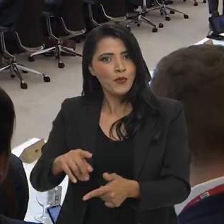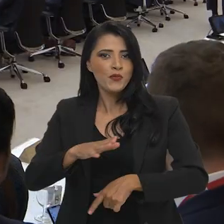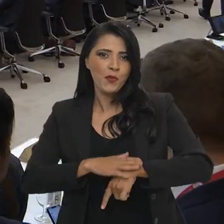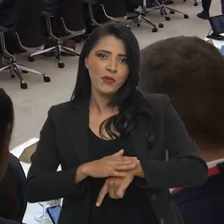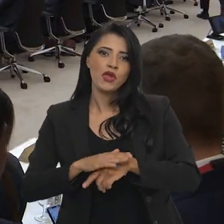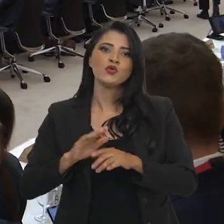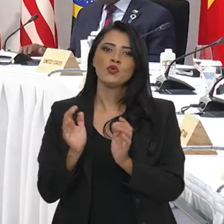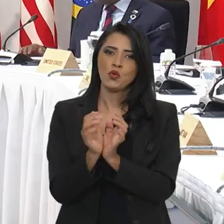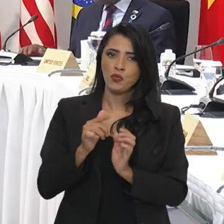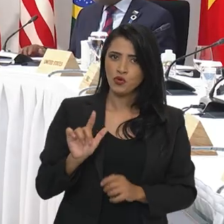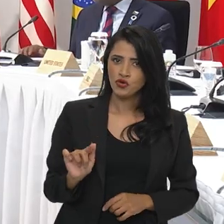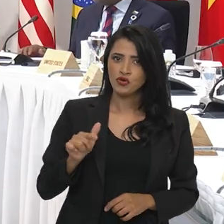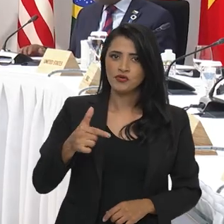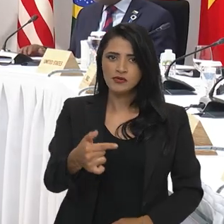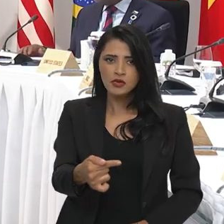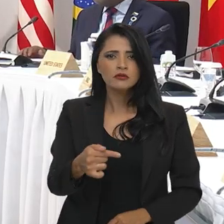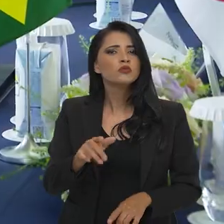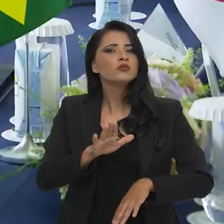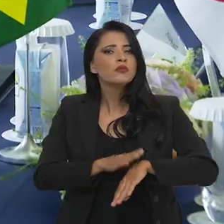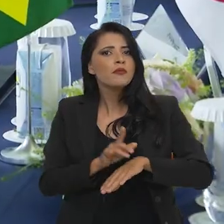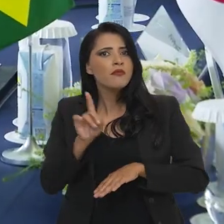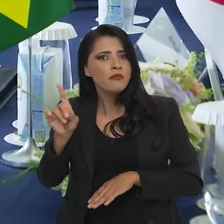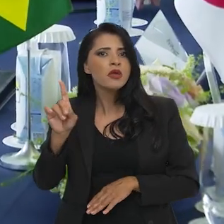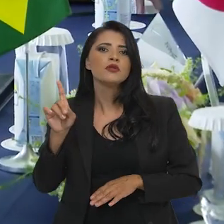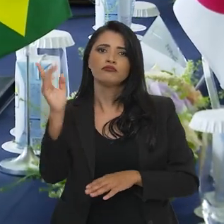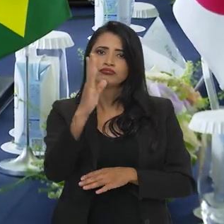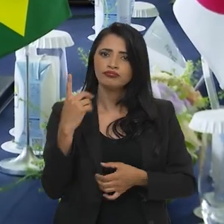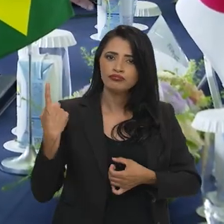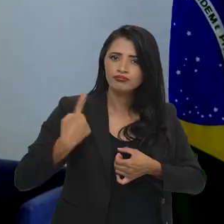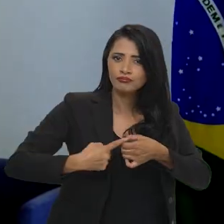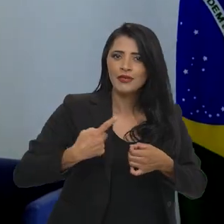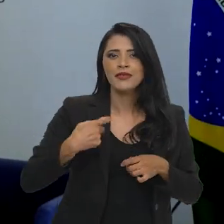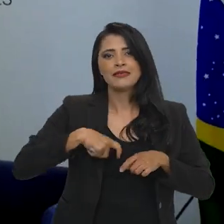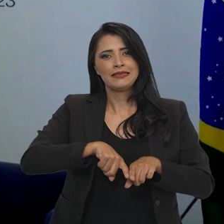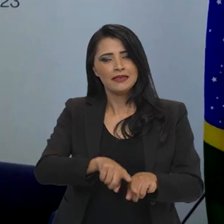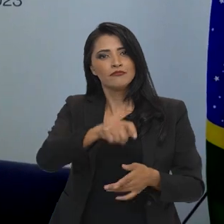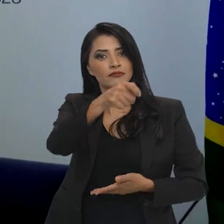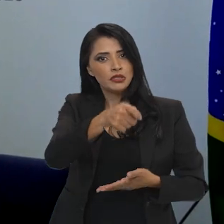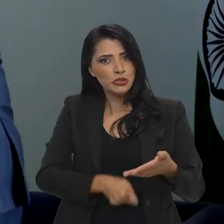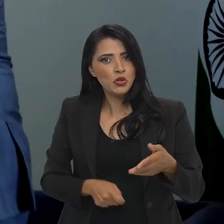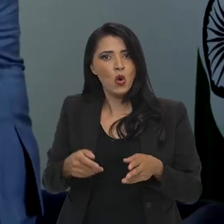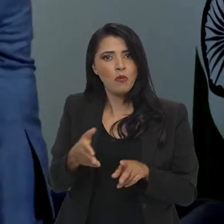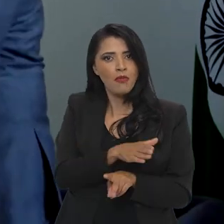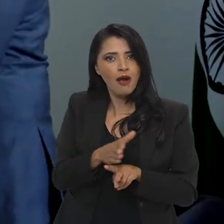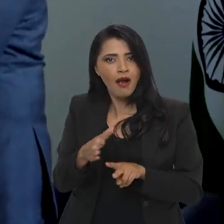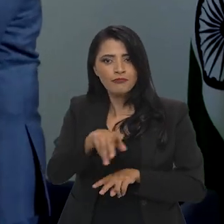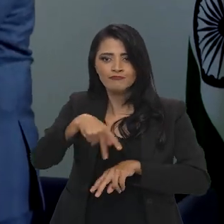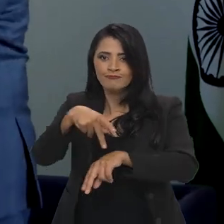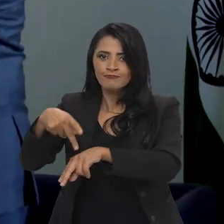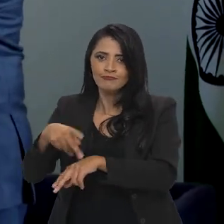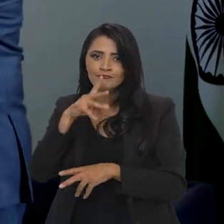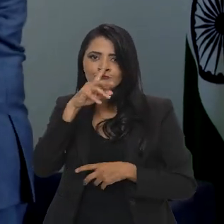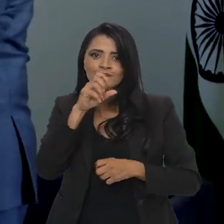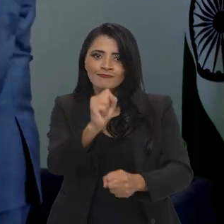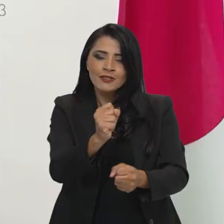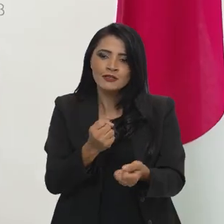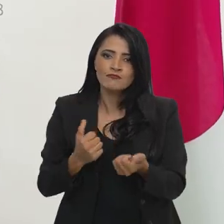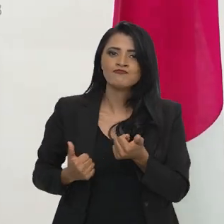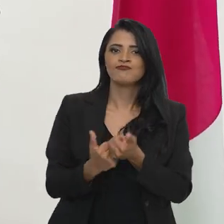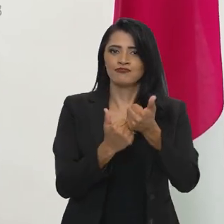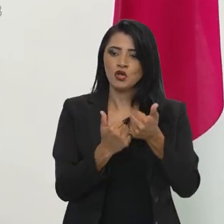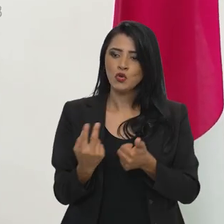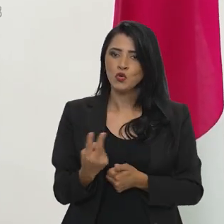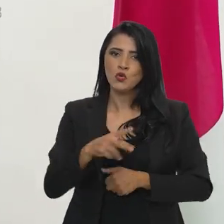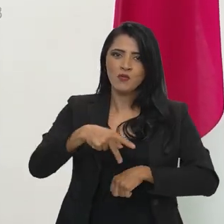internacionais durante a cúpula do G7. Na ocasião, o Brasil firmou parcerias e assinou acordos bilaterais para fortalecer